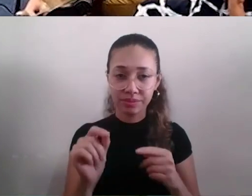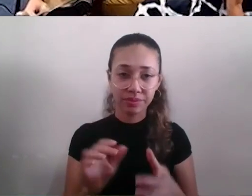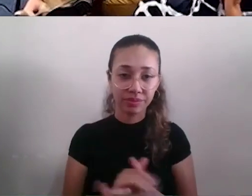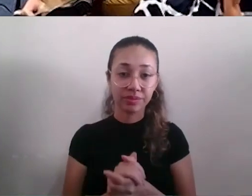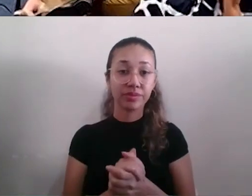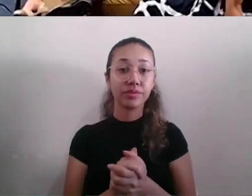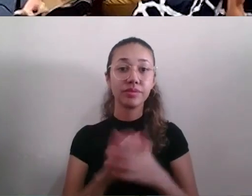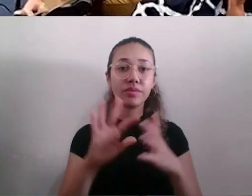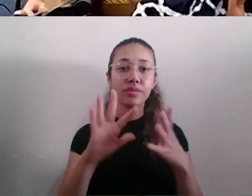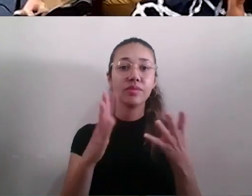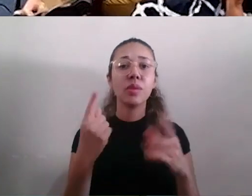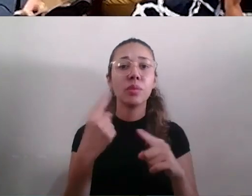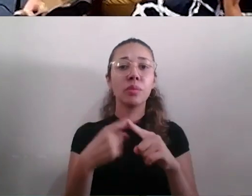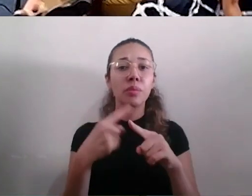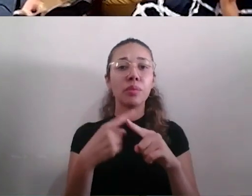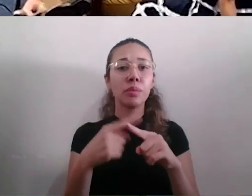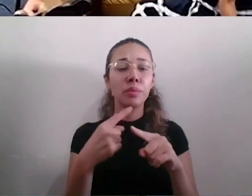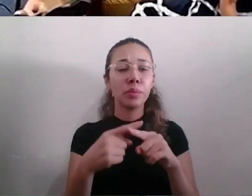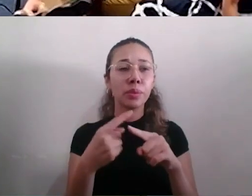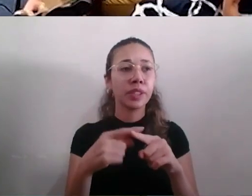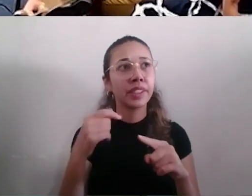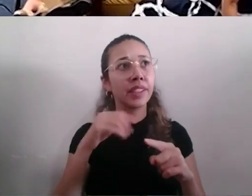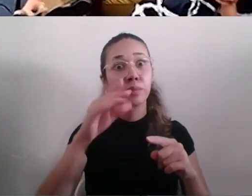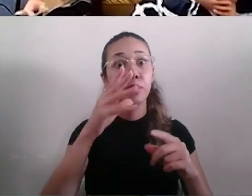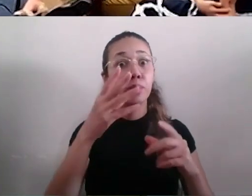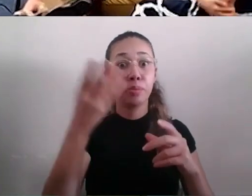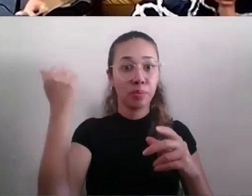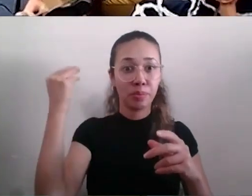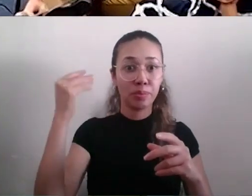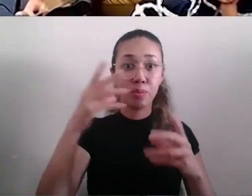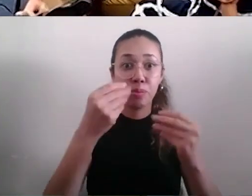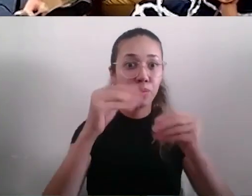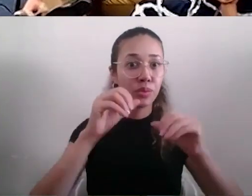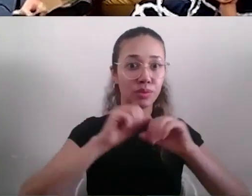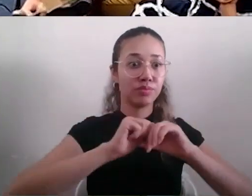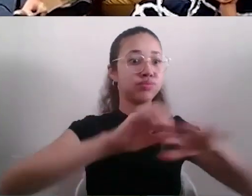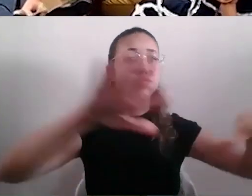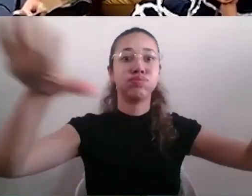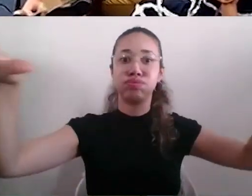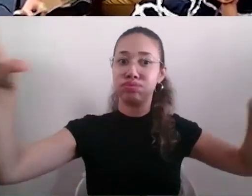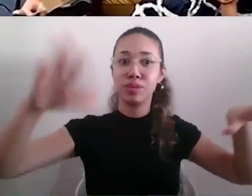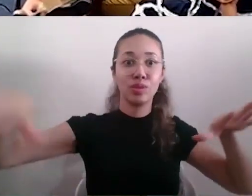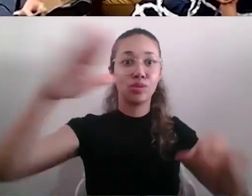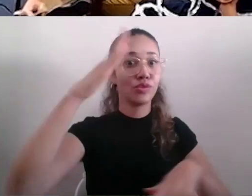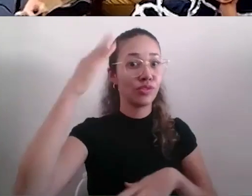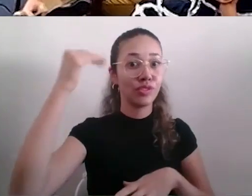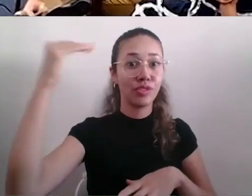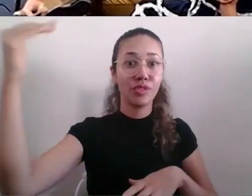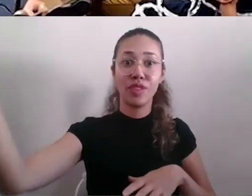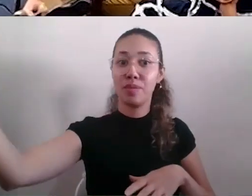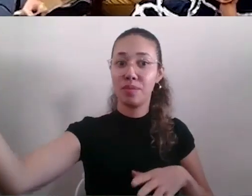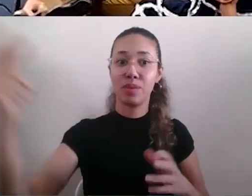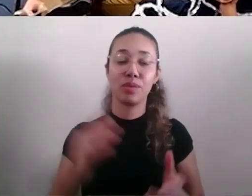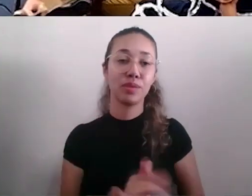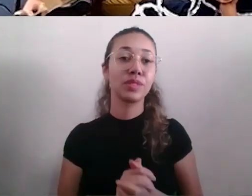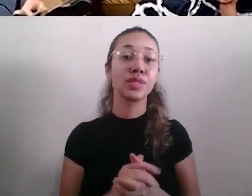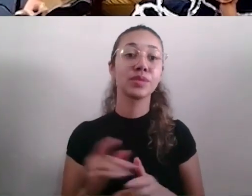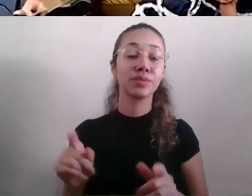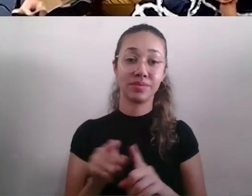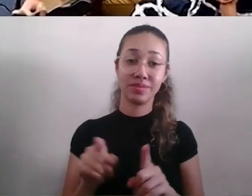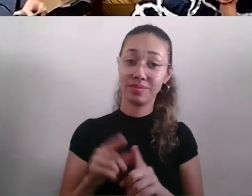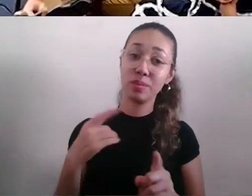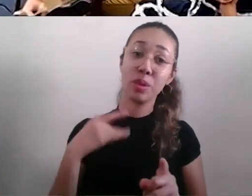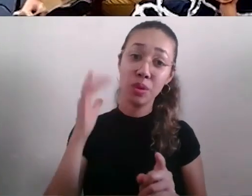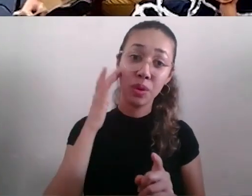por que fez tanto sucesso? Fez um sucesso tão absurdo. E eu acho que a parte de sucesso é